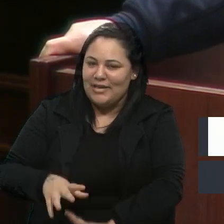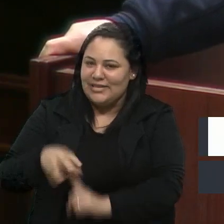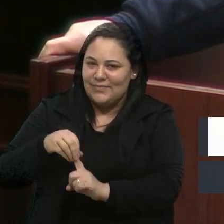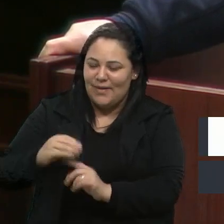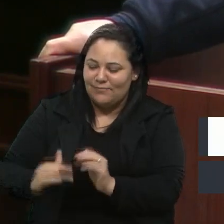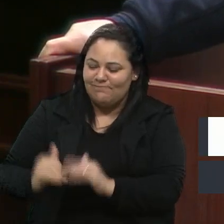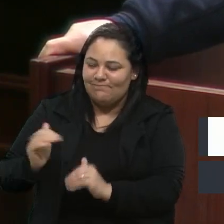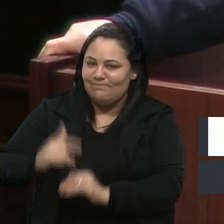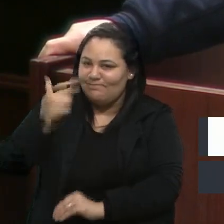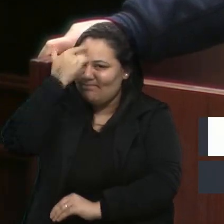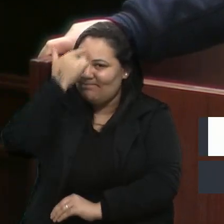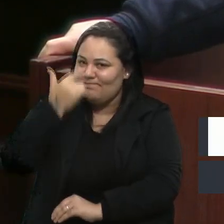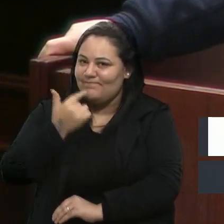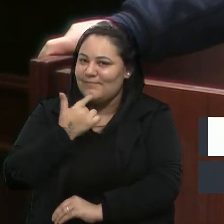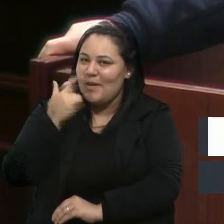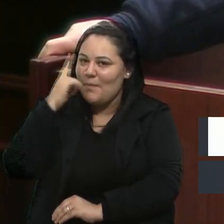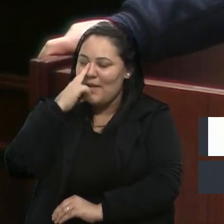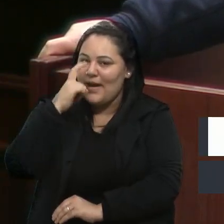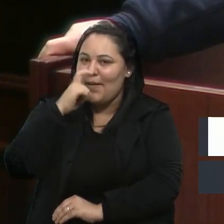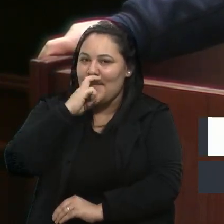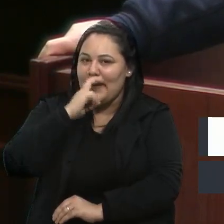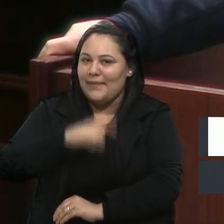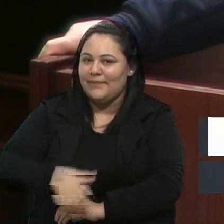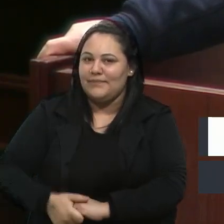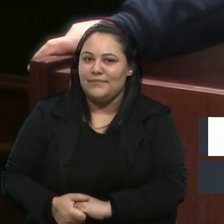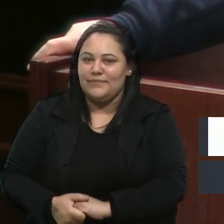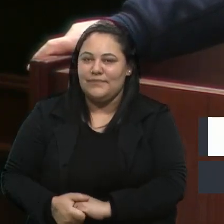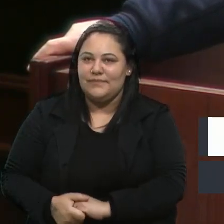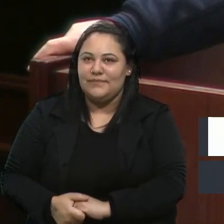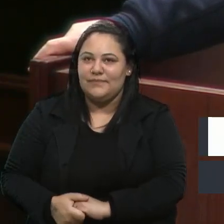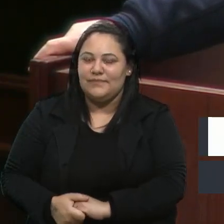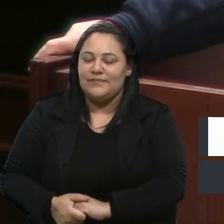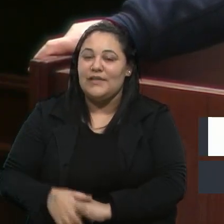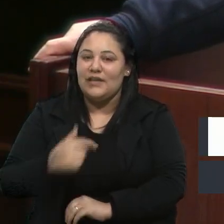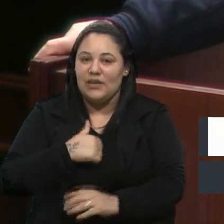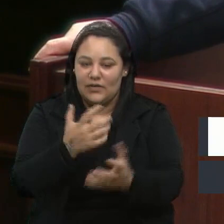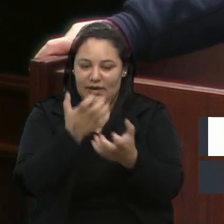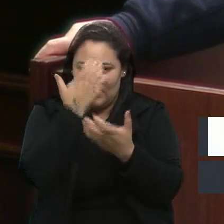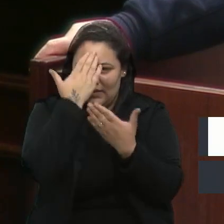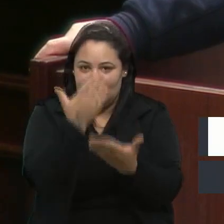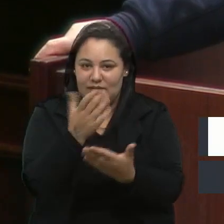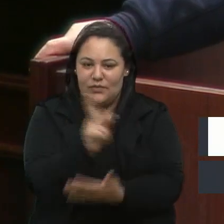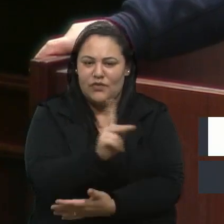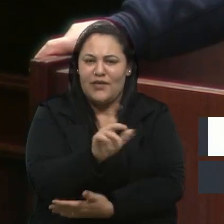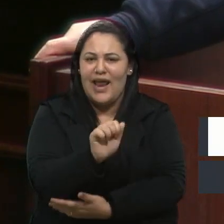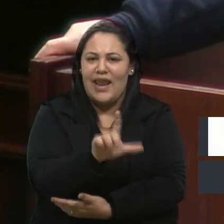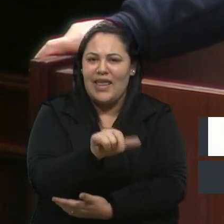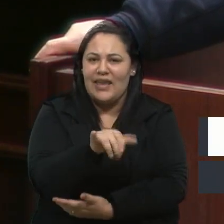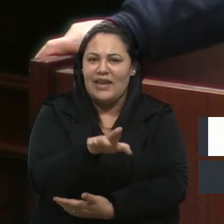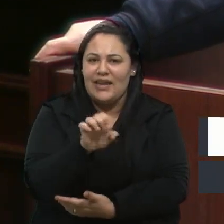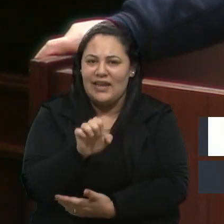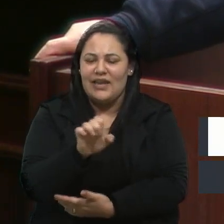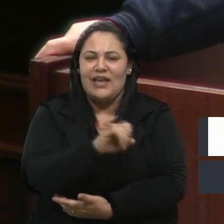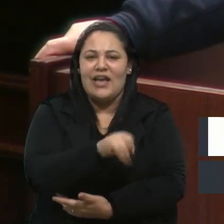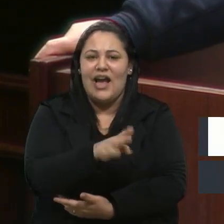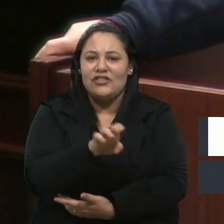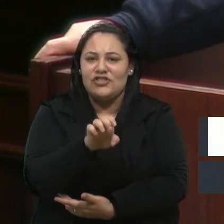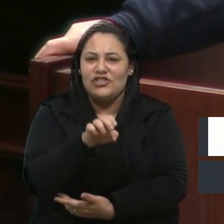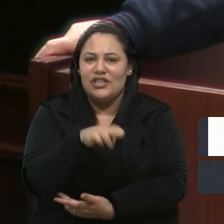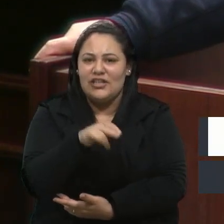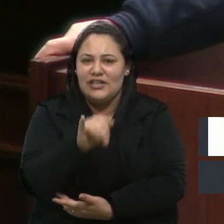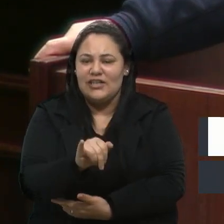cidadão é o pai e a mãe. E eu quero agradecer a professora Aline, a professora Jenny, que